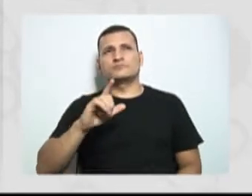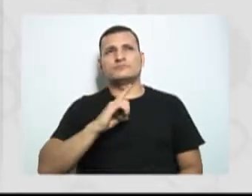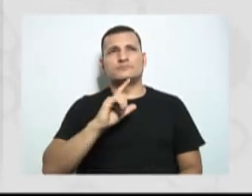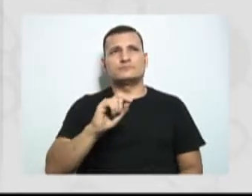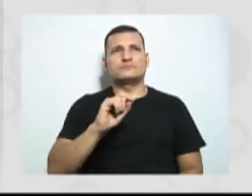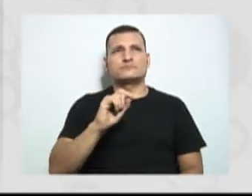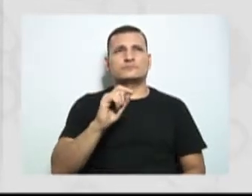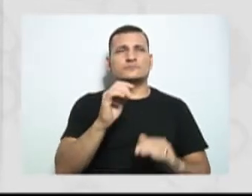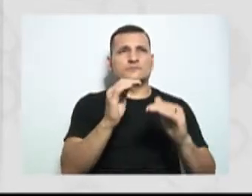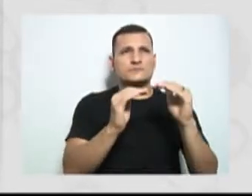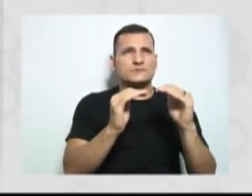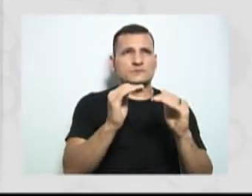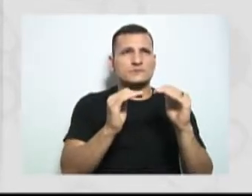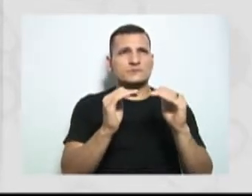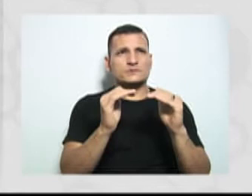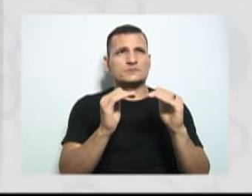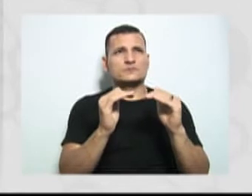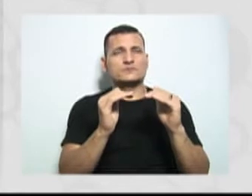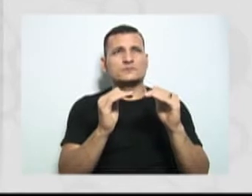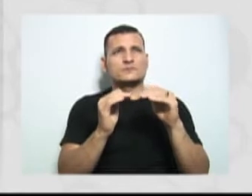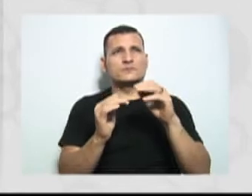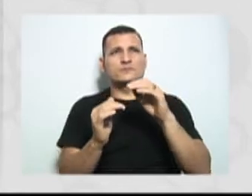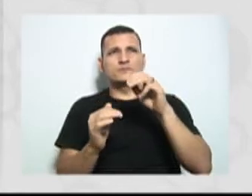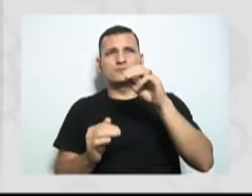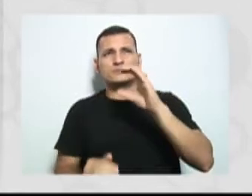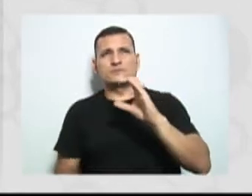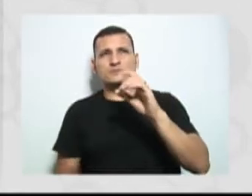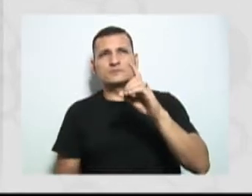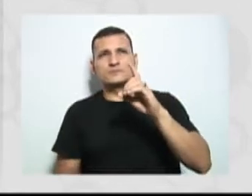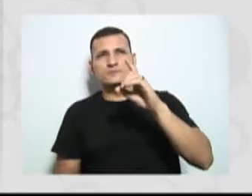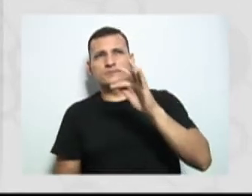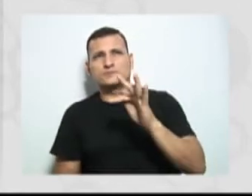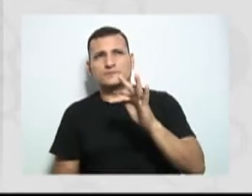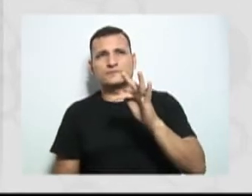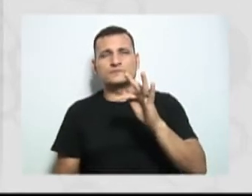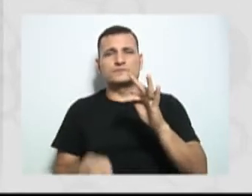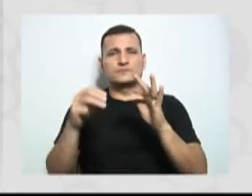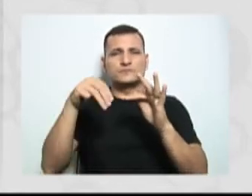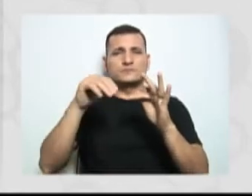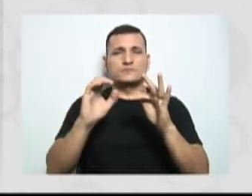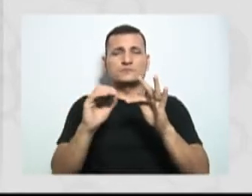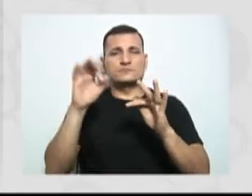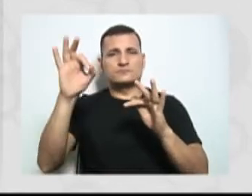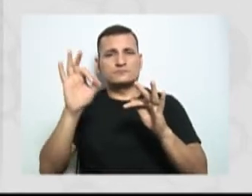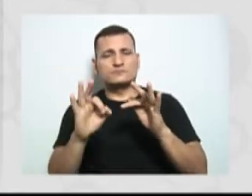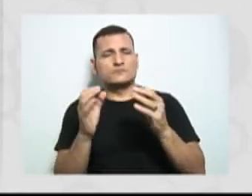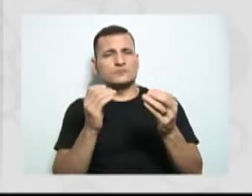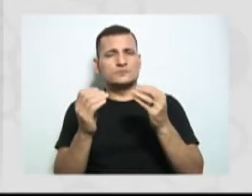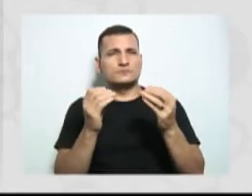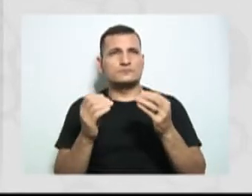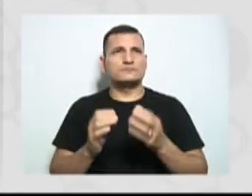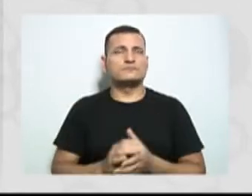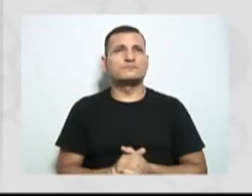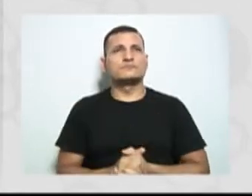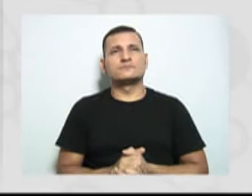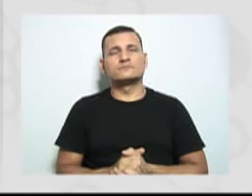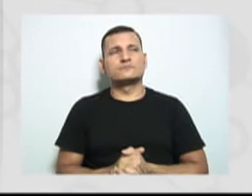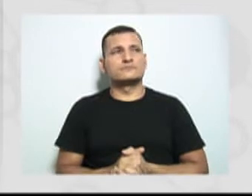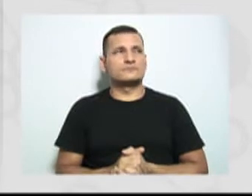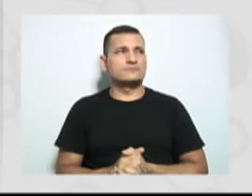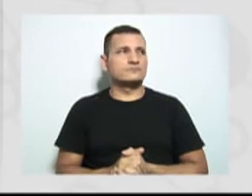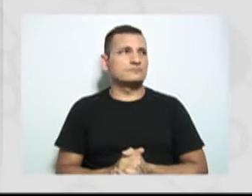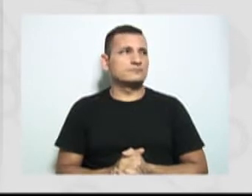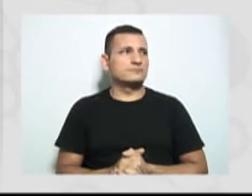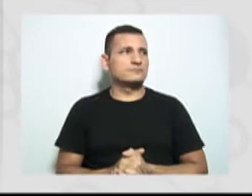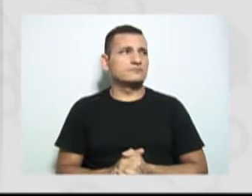pela margem de contribuição em porcentagem. Como funcionaria dessa forma, professora Fernanda? Tá